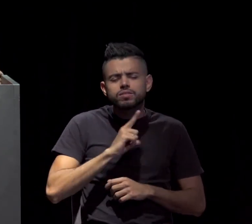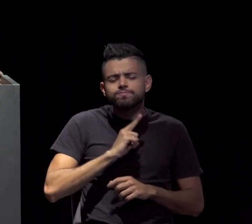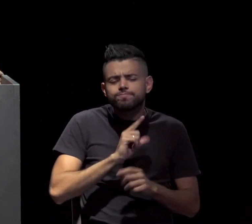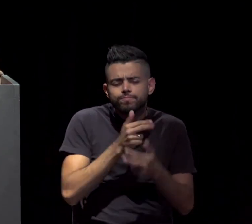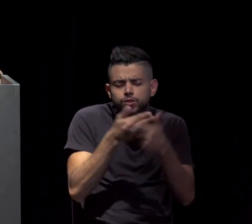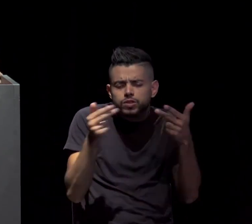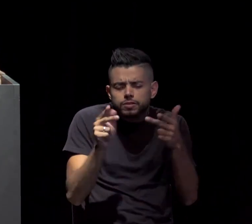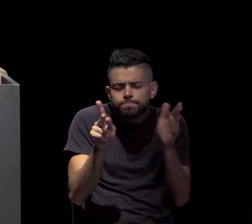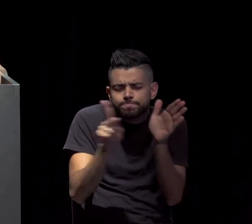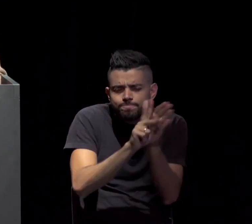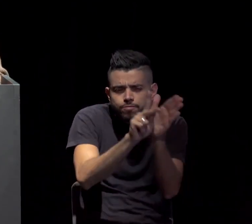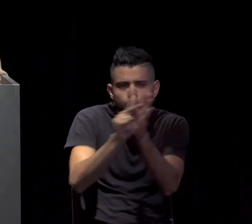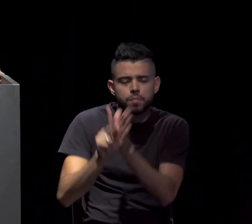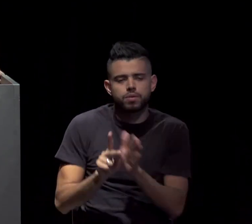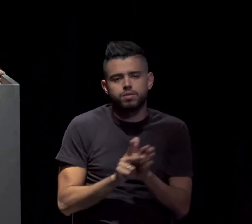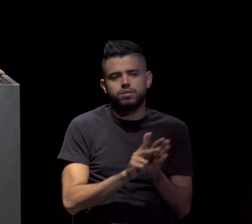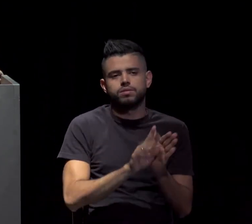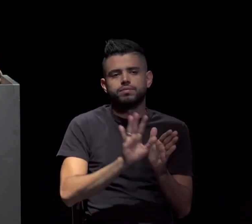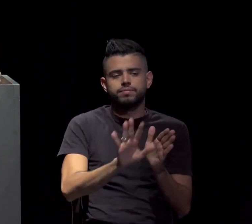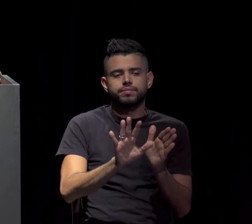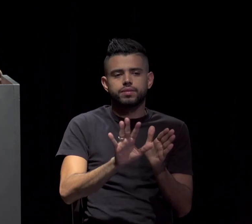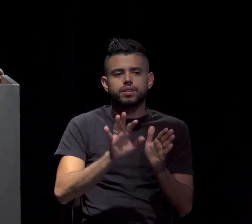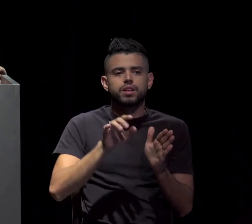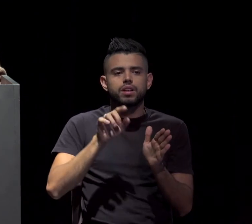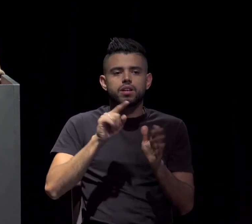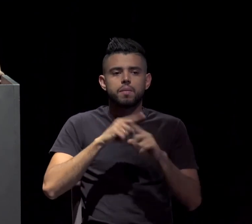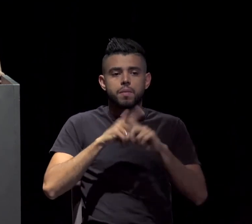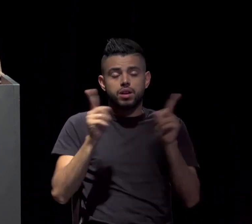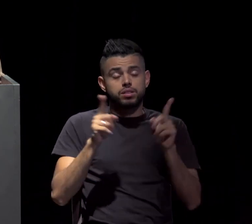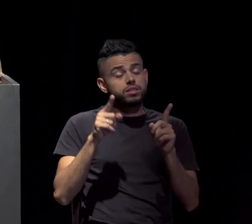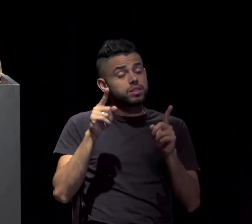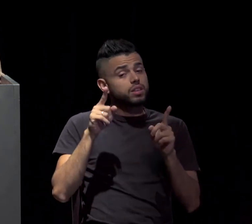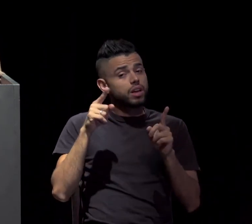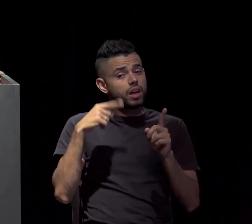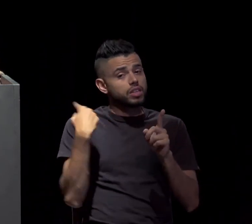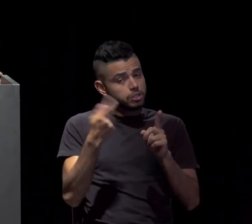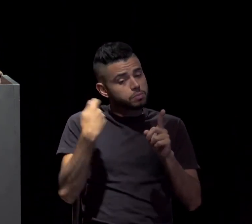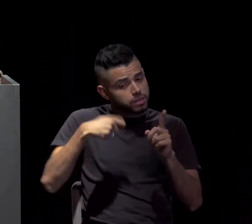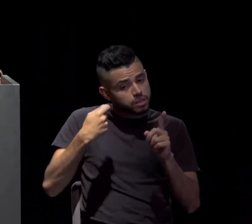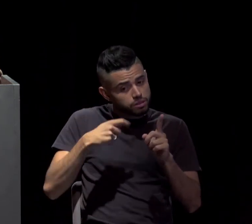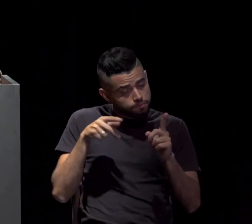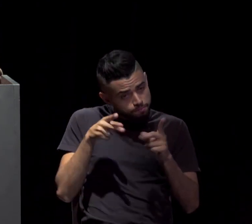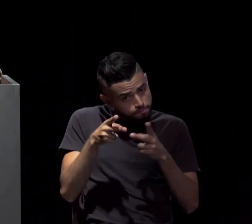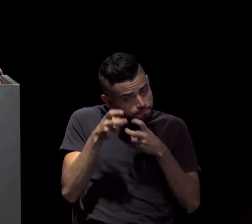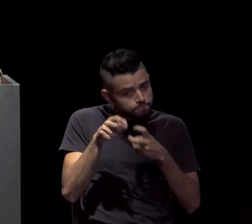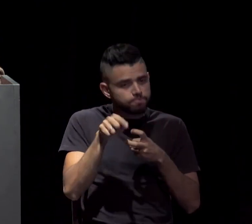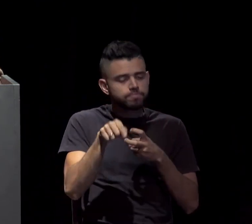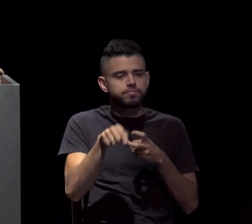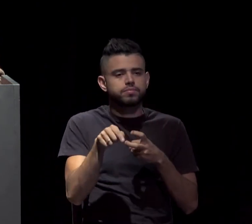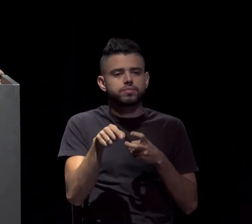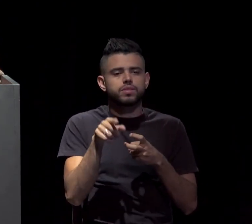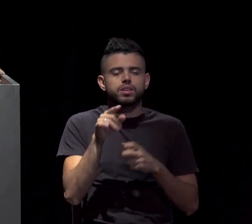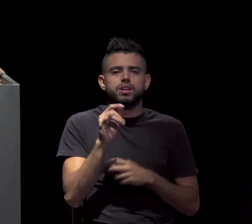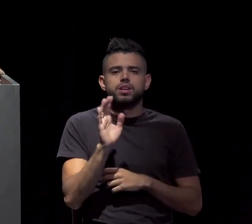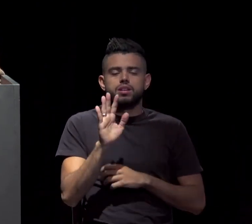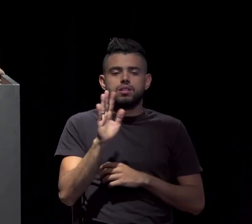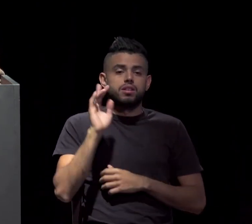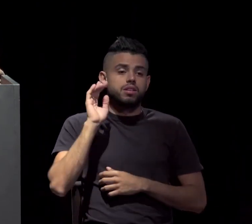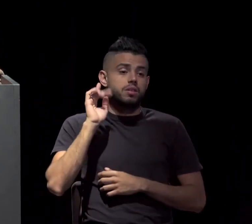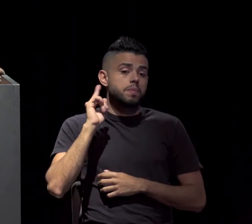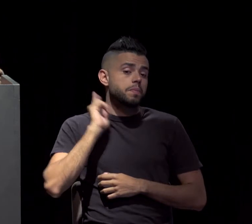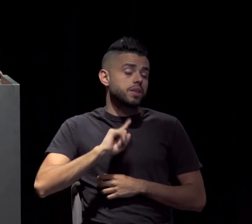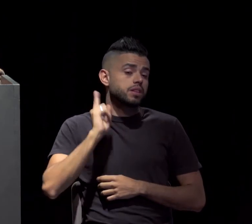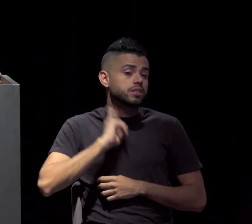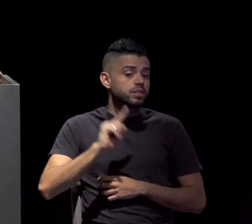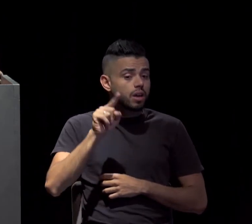relação ao Estado, mas, para além do anedotário, há um aspecto sério que tem que ser considerado. Primeiro, o fato de ser um Estado central.